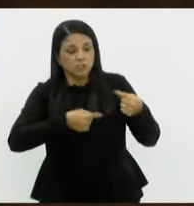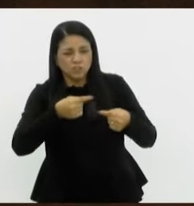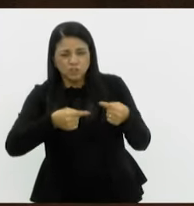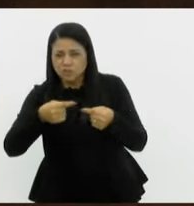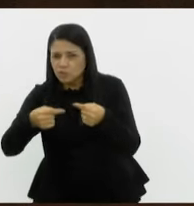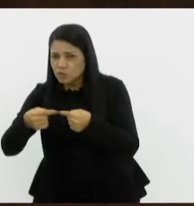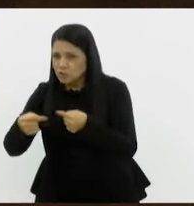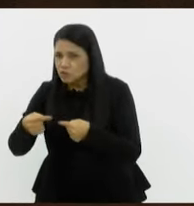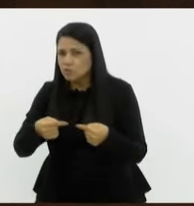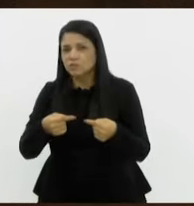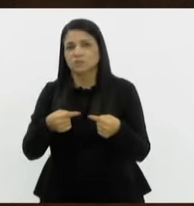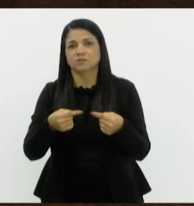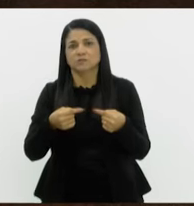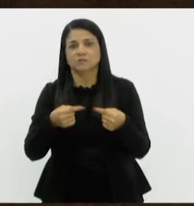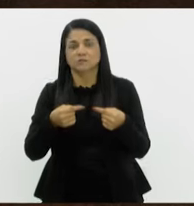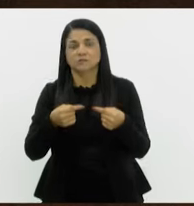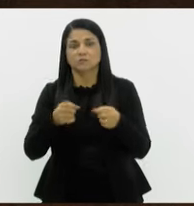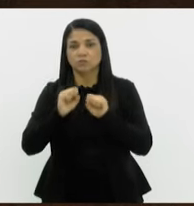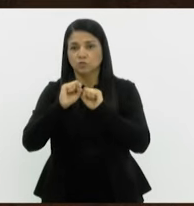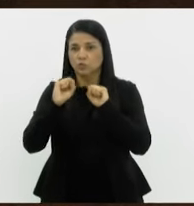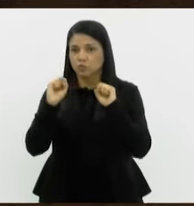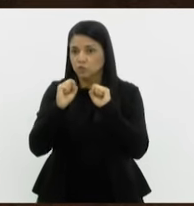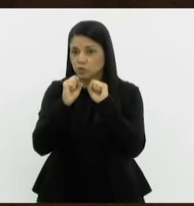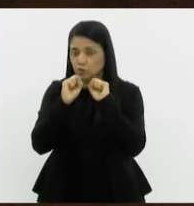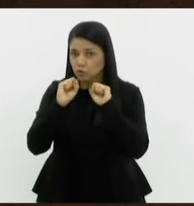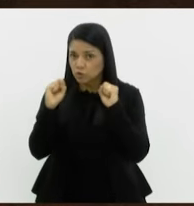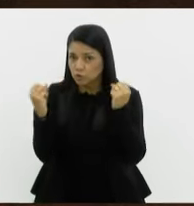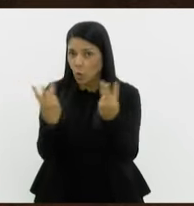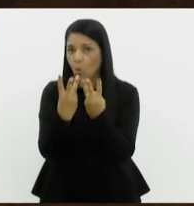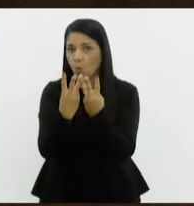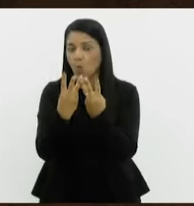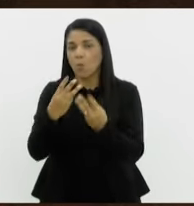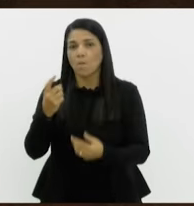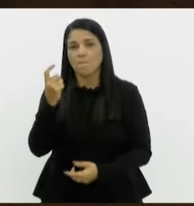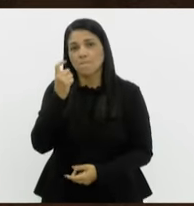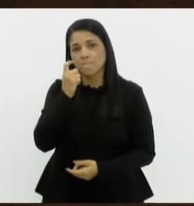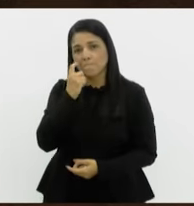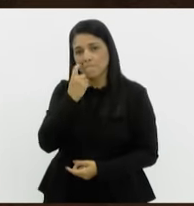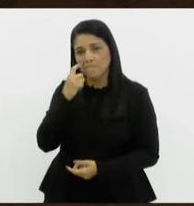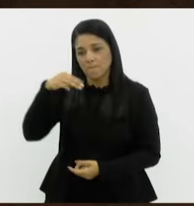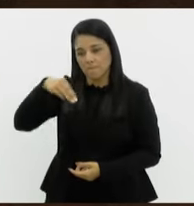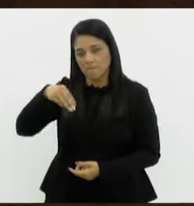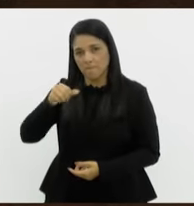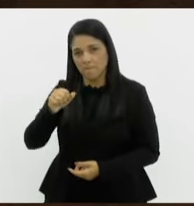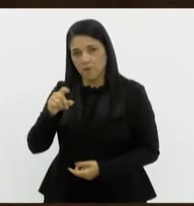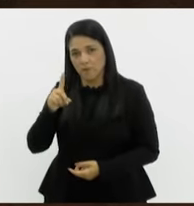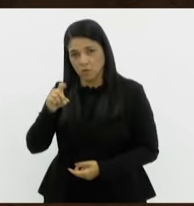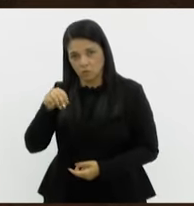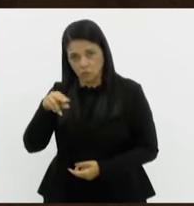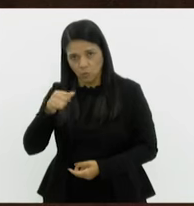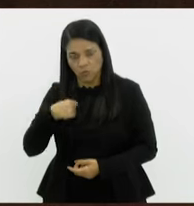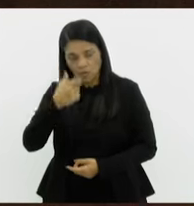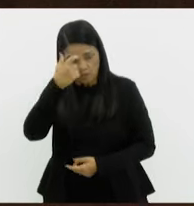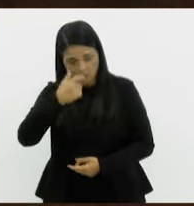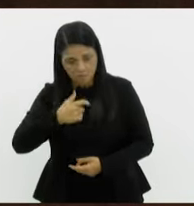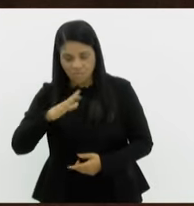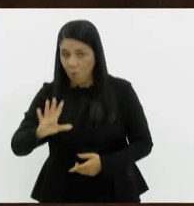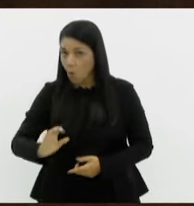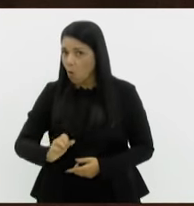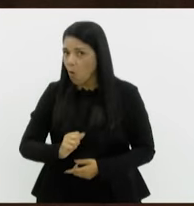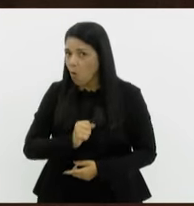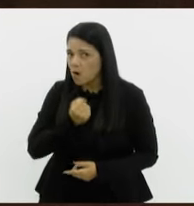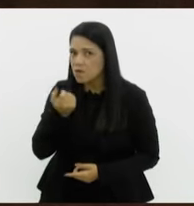a questão do show da Madonna, que para alguns, como eu, foi um desatino, foi um show de horrores,